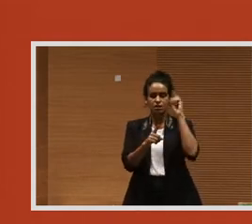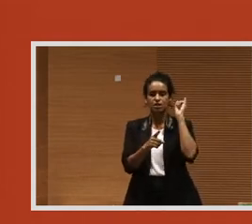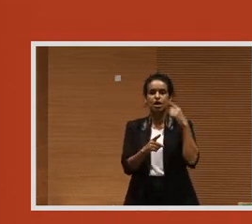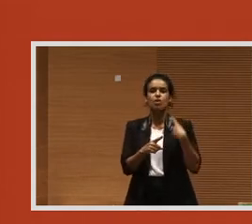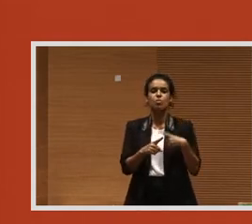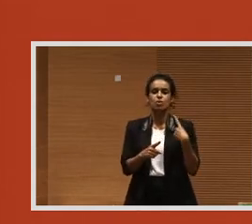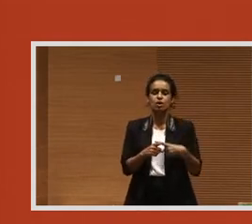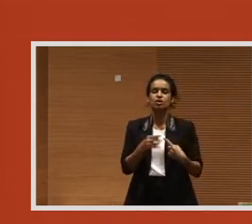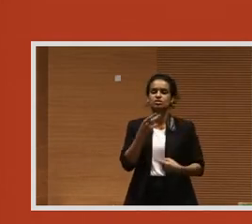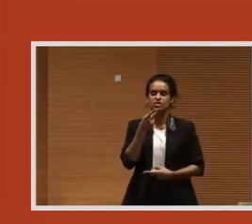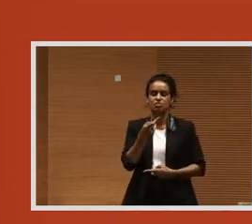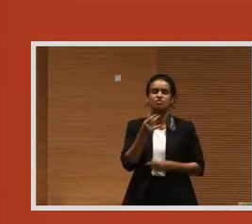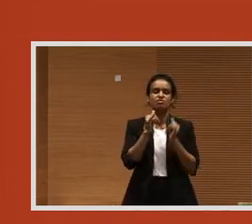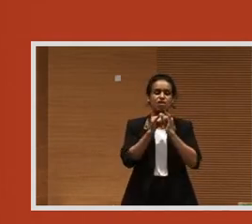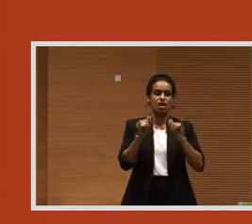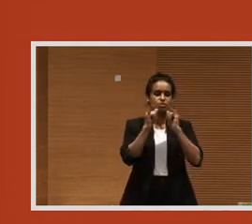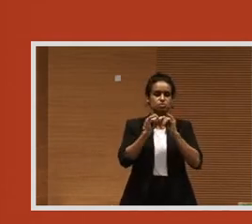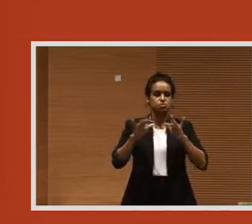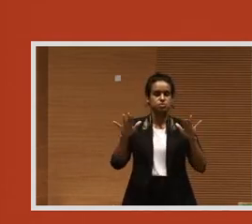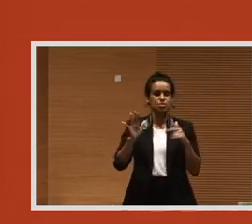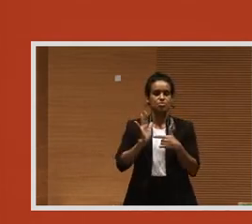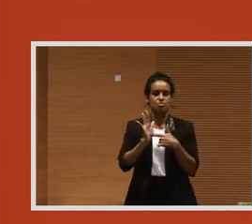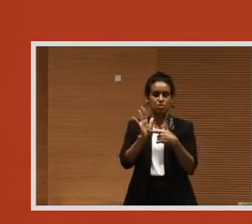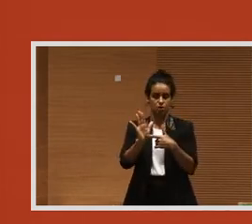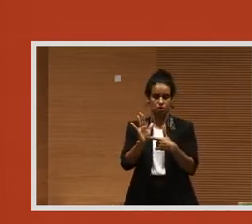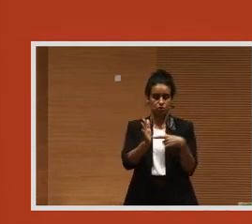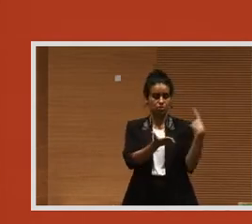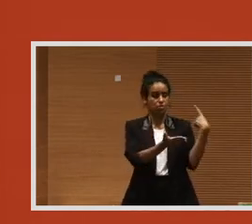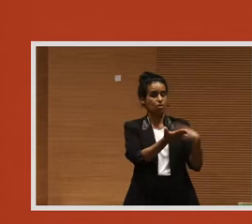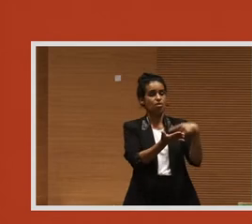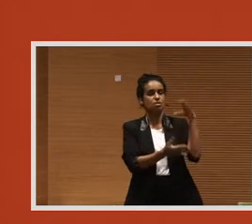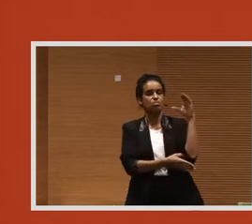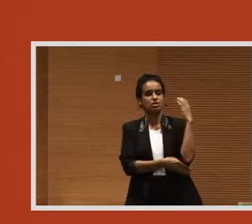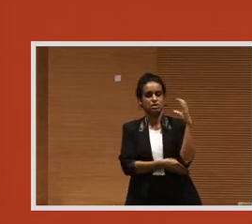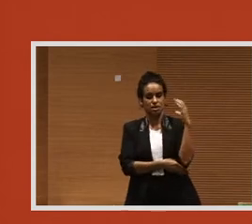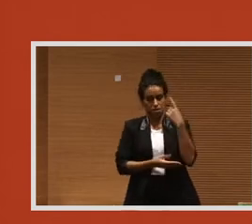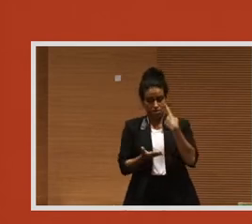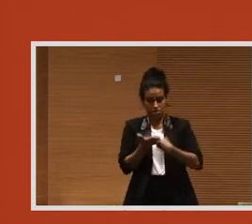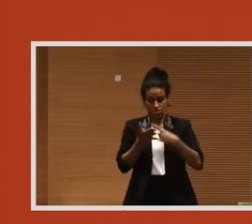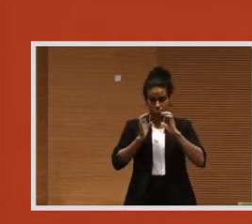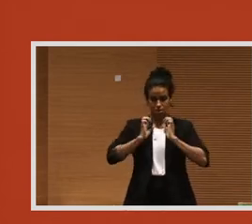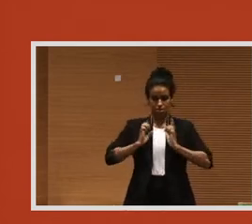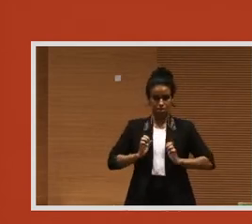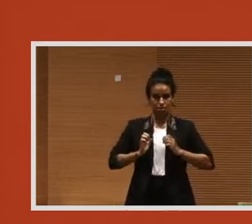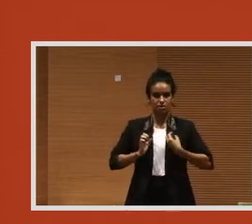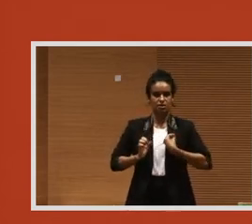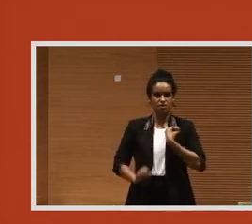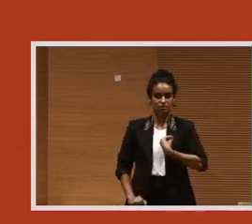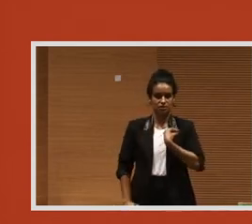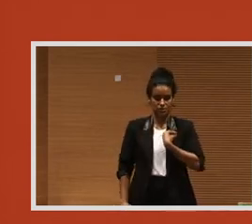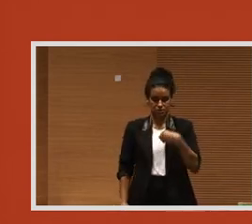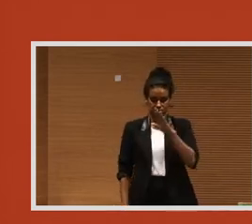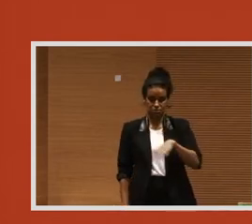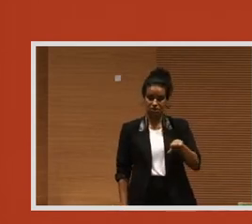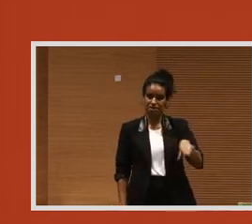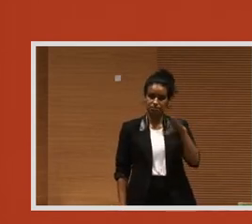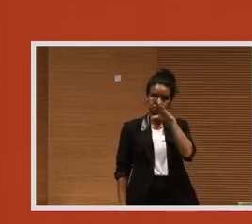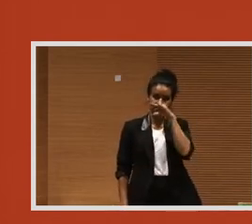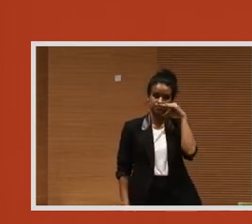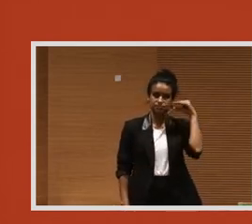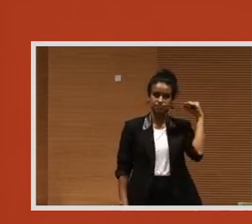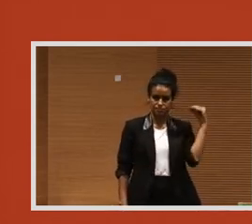declaro meus compromissos com as ciências, a ética, a vida de crianças,